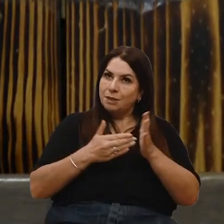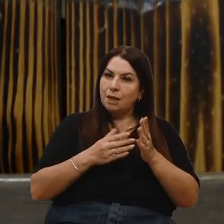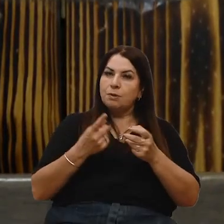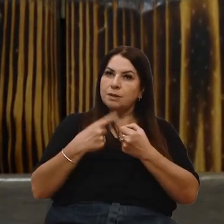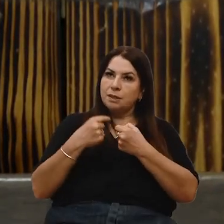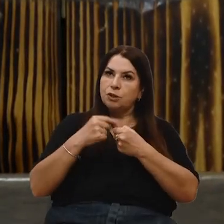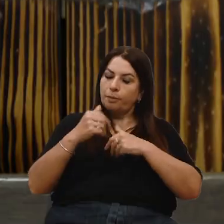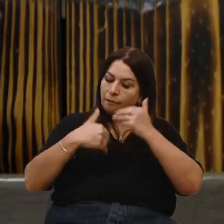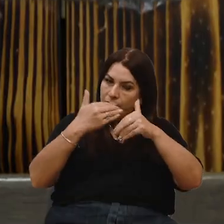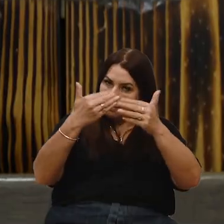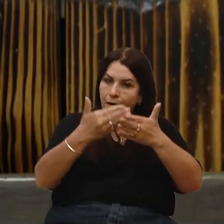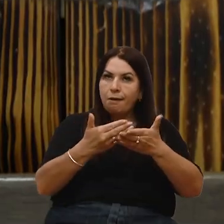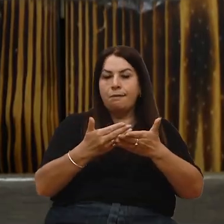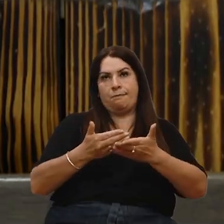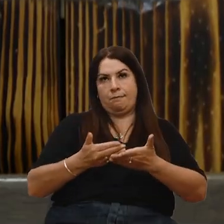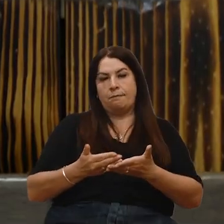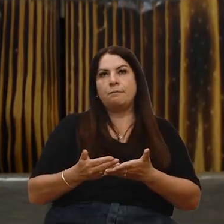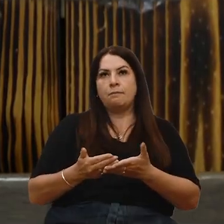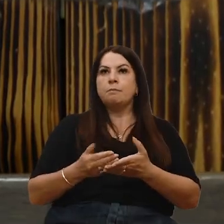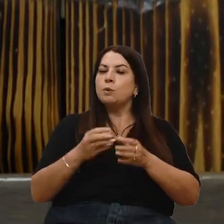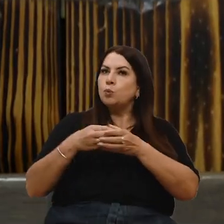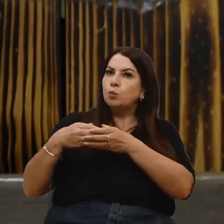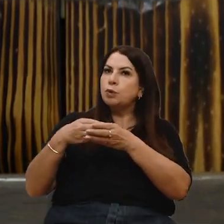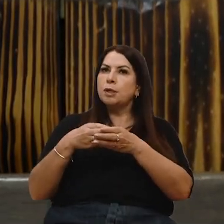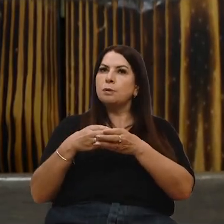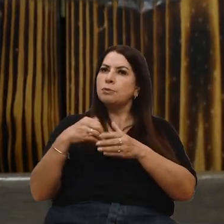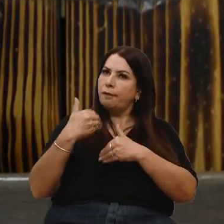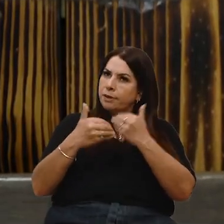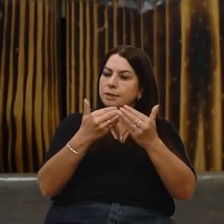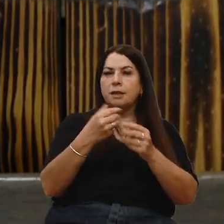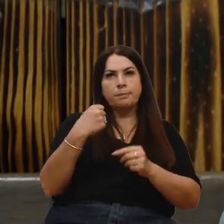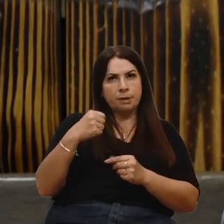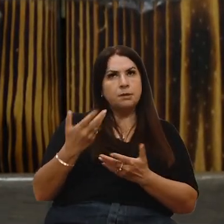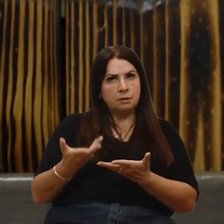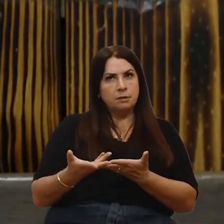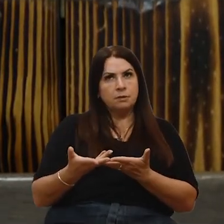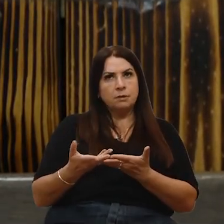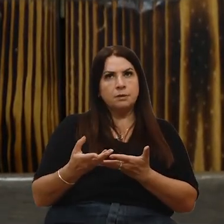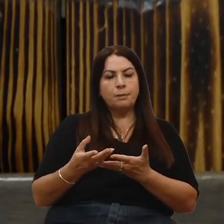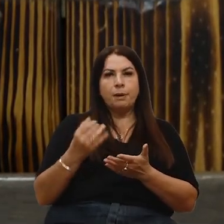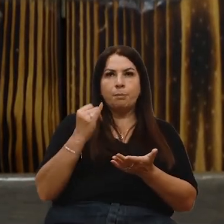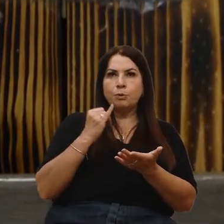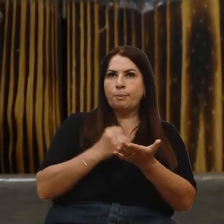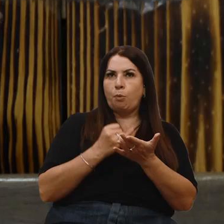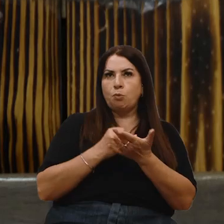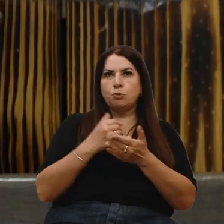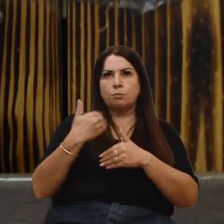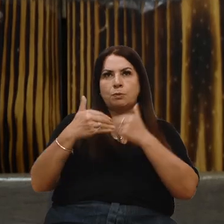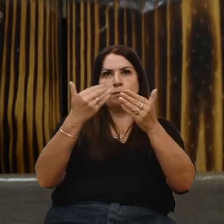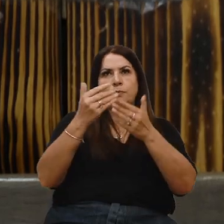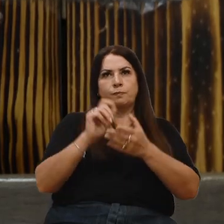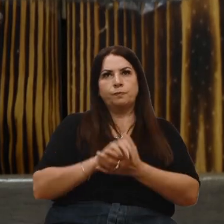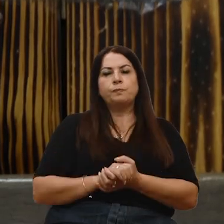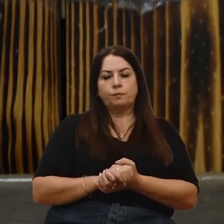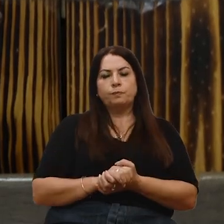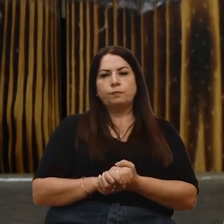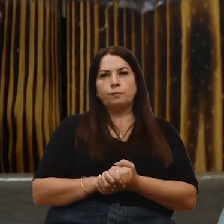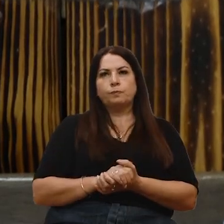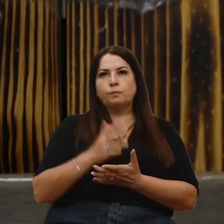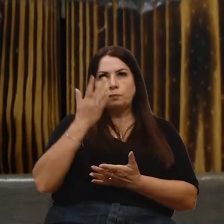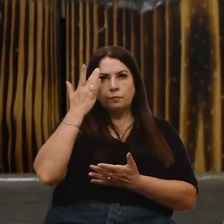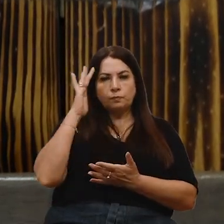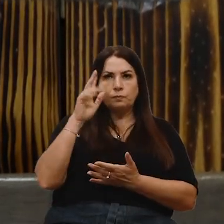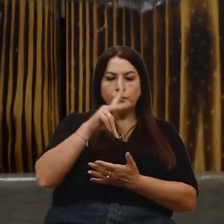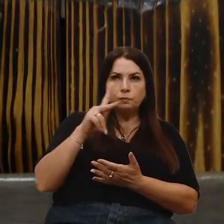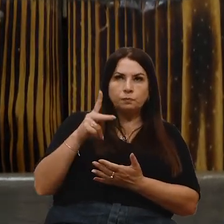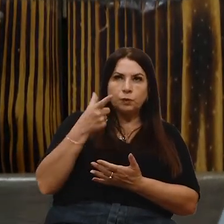obstáculo que a cidade precisa avançar, mas o turismo tem avançado e precisa, né? Pela questão tributária, a gente precisa avançar muito nesse quesito.